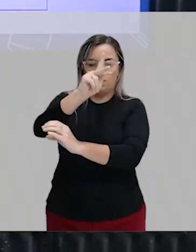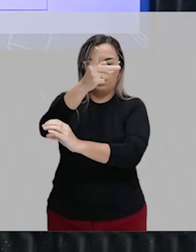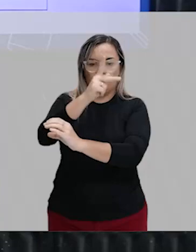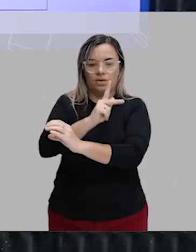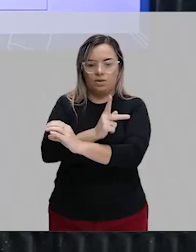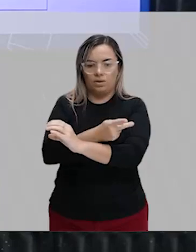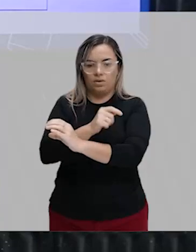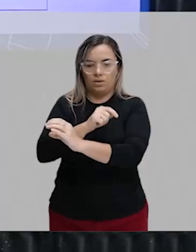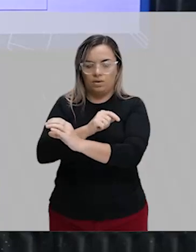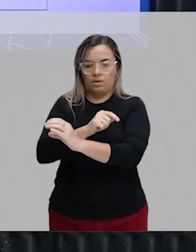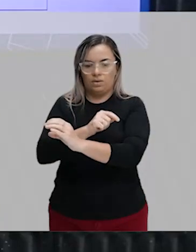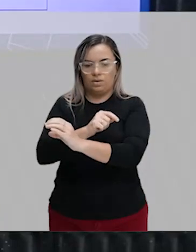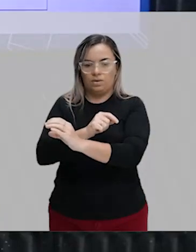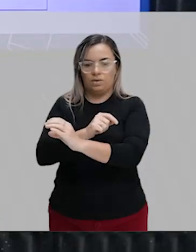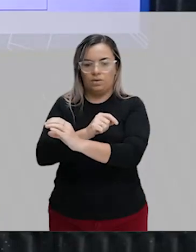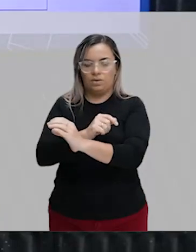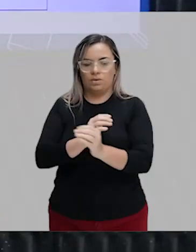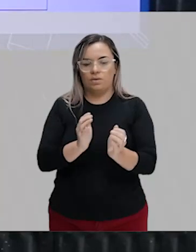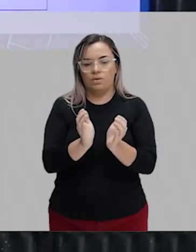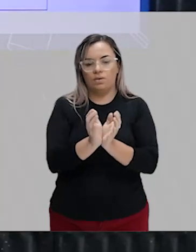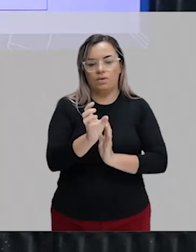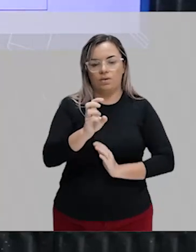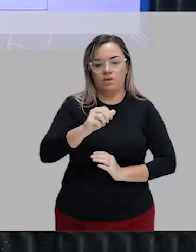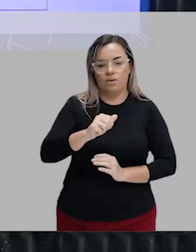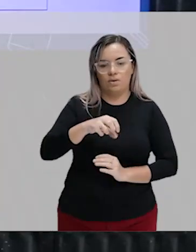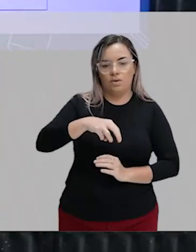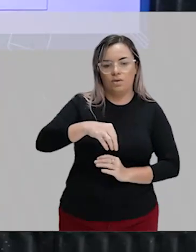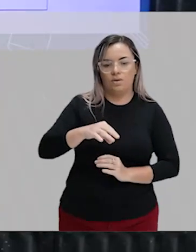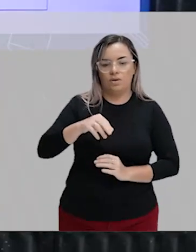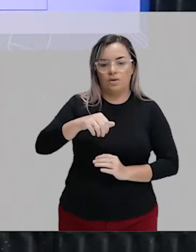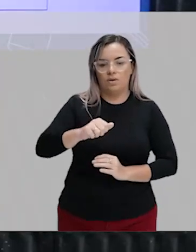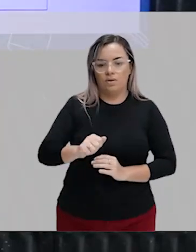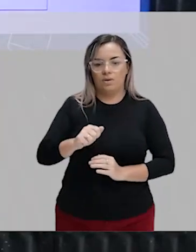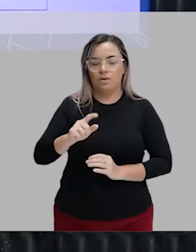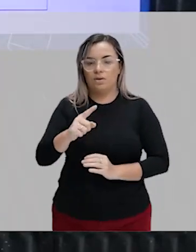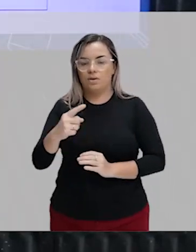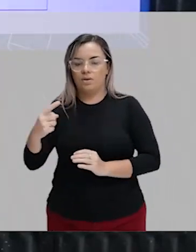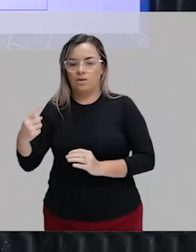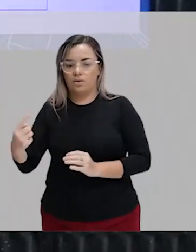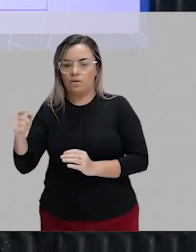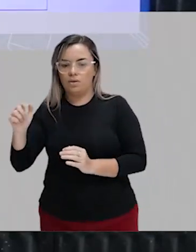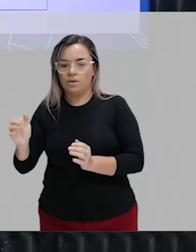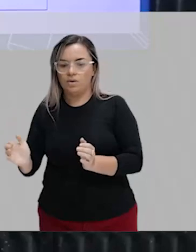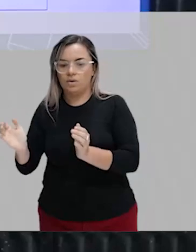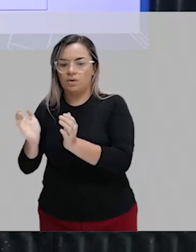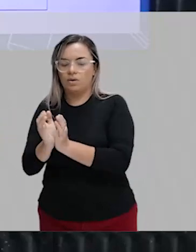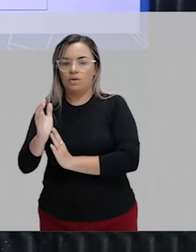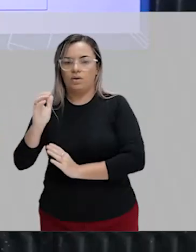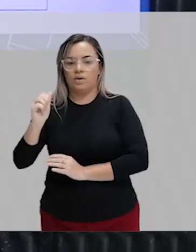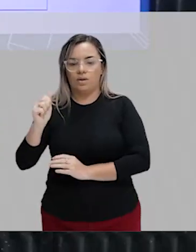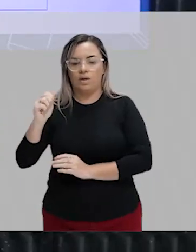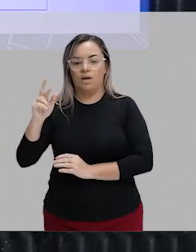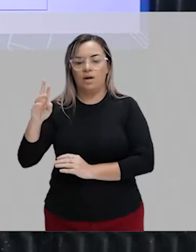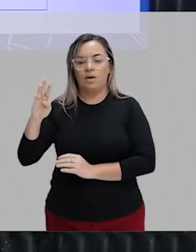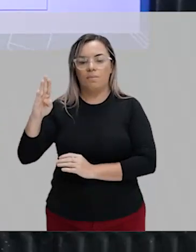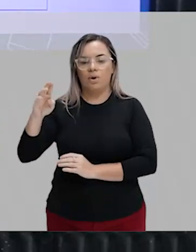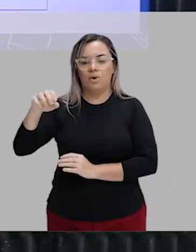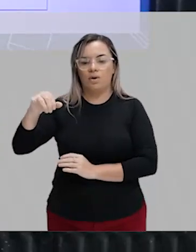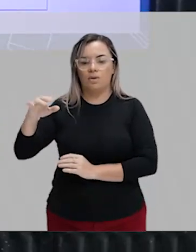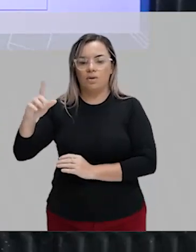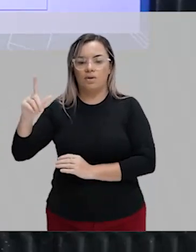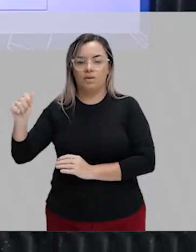o hidrogênio e o ácido carboxílico, eles se repetem o tempo todo. Todo aminoácido tem esses 3